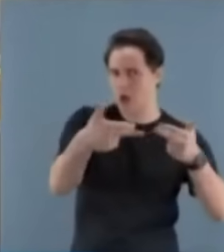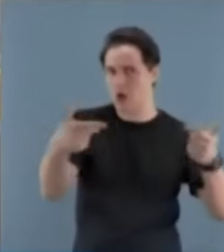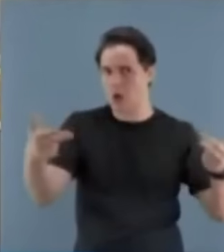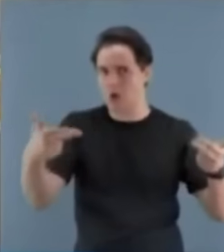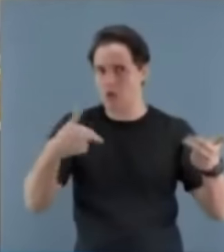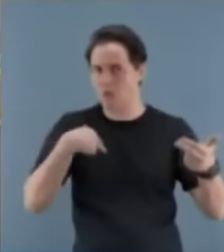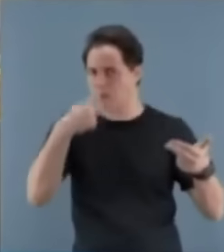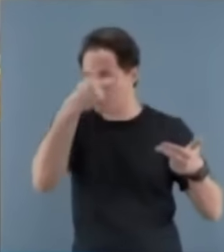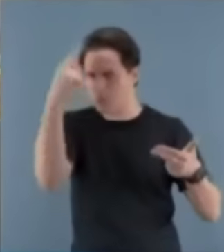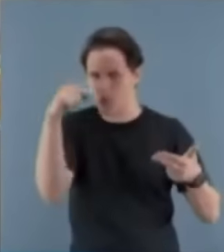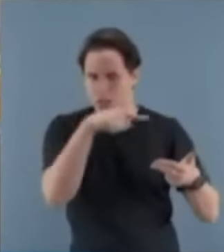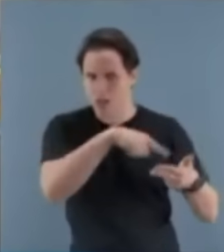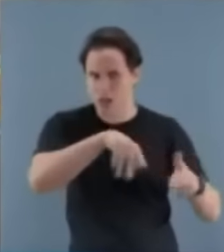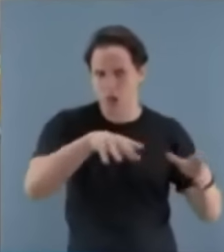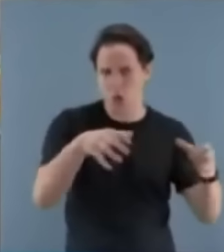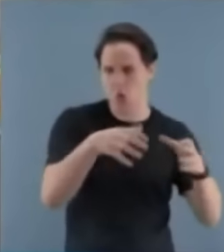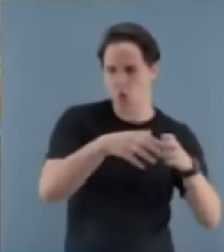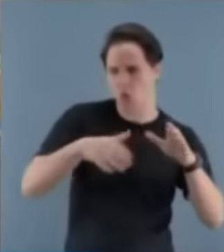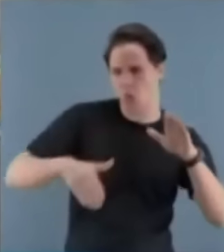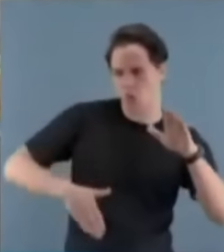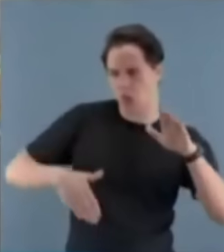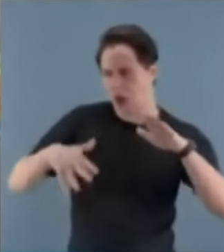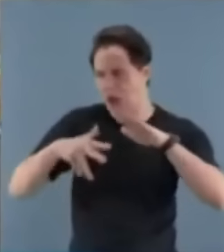daqueles ladrões,